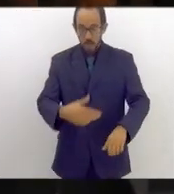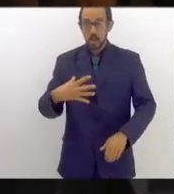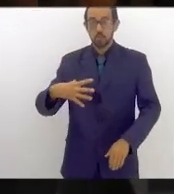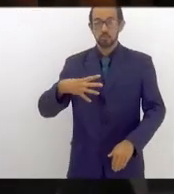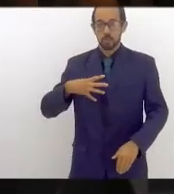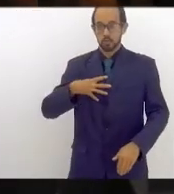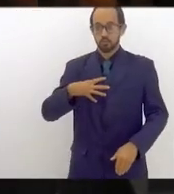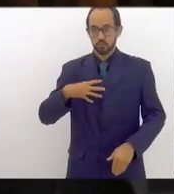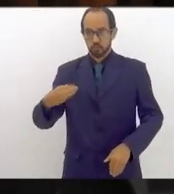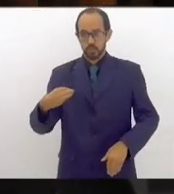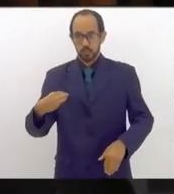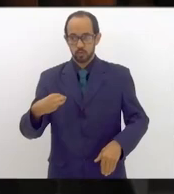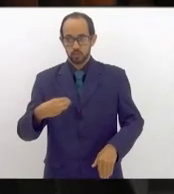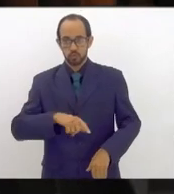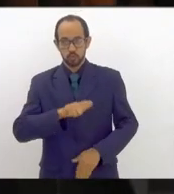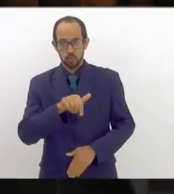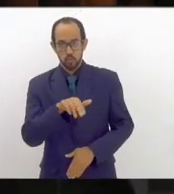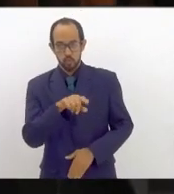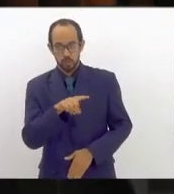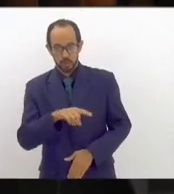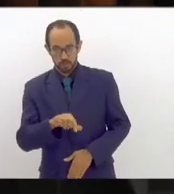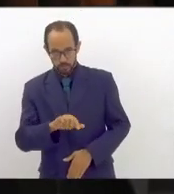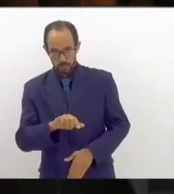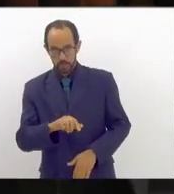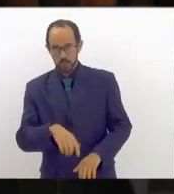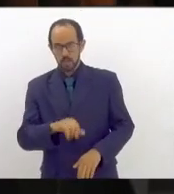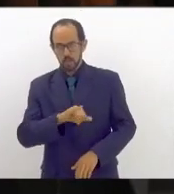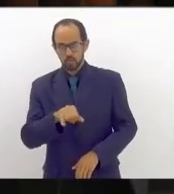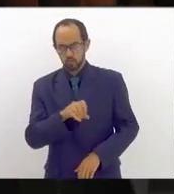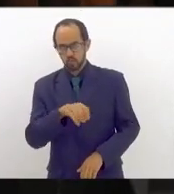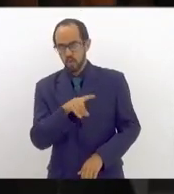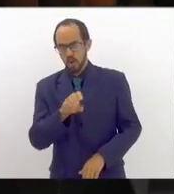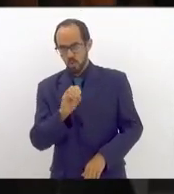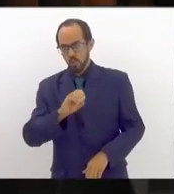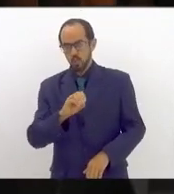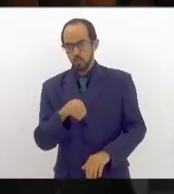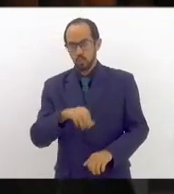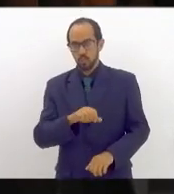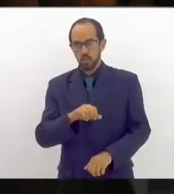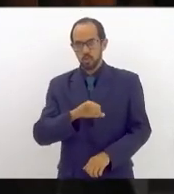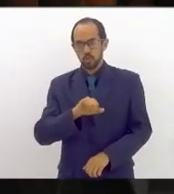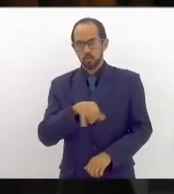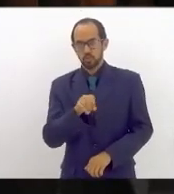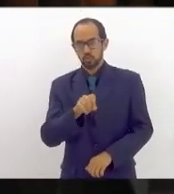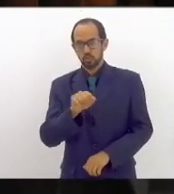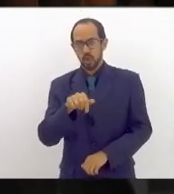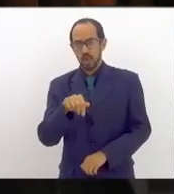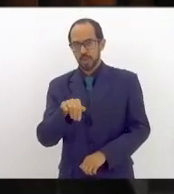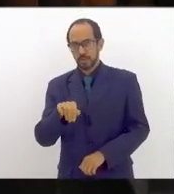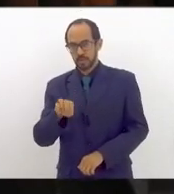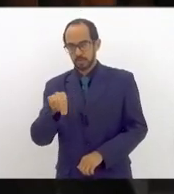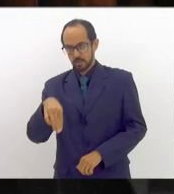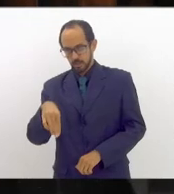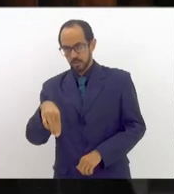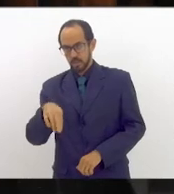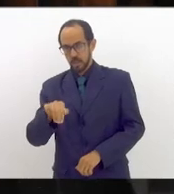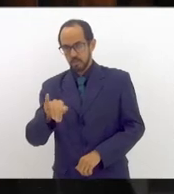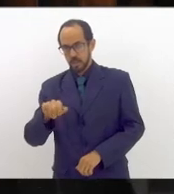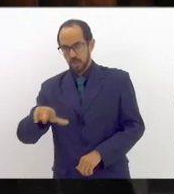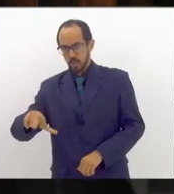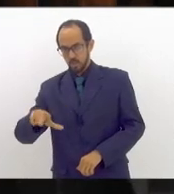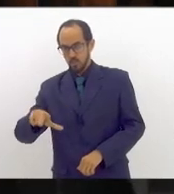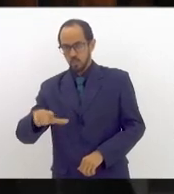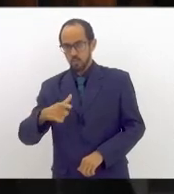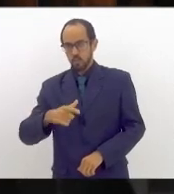filhos Luiz Felipe João Marcelo e Joaquim Rafael homens de valor